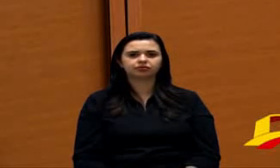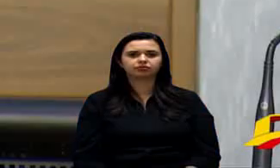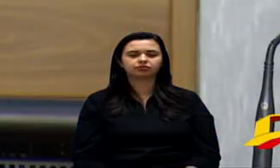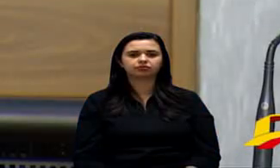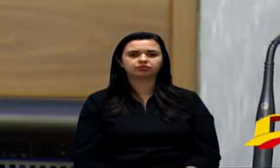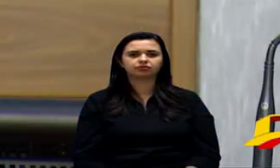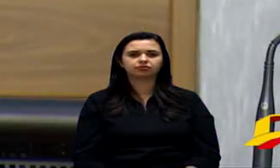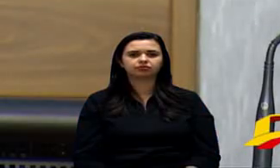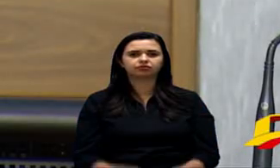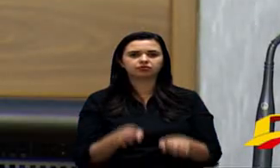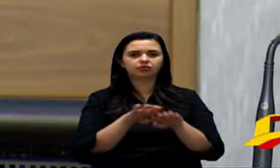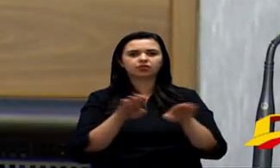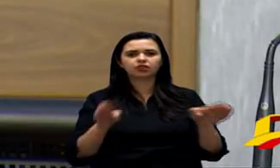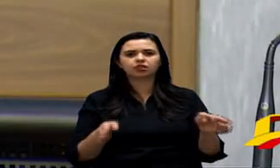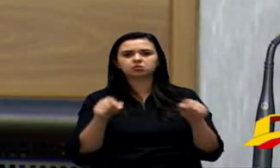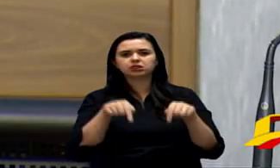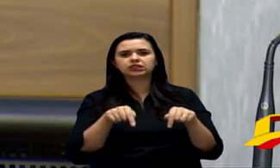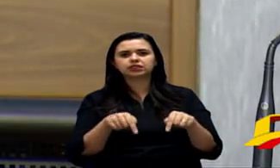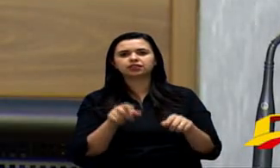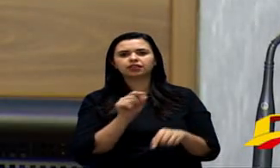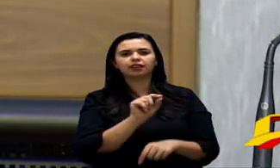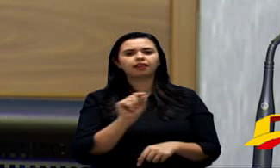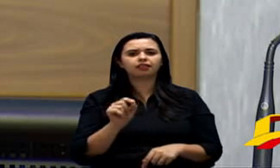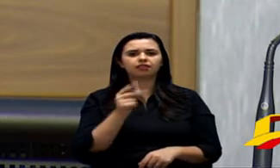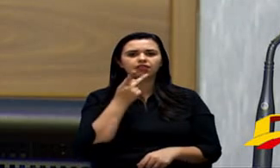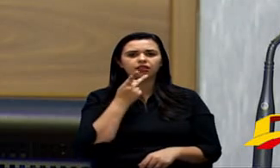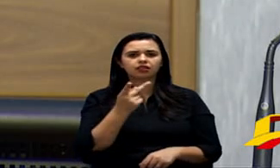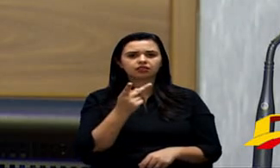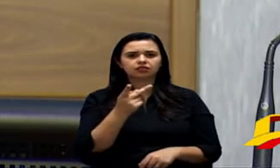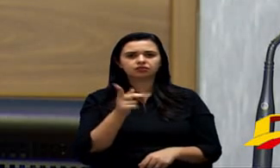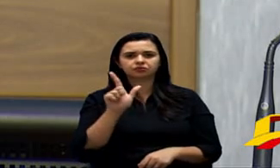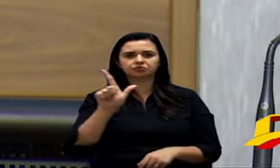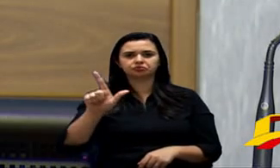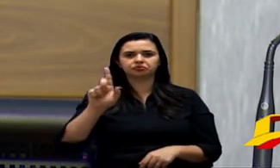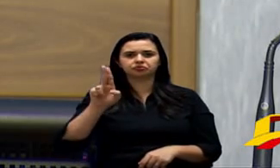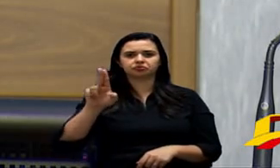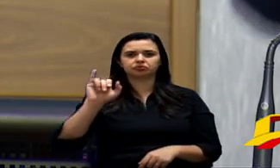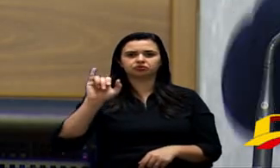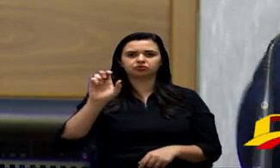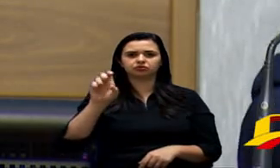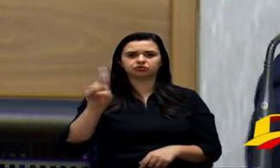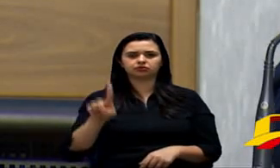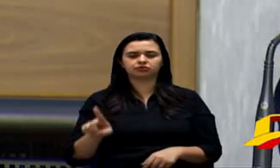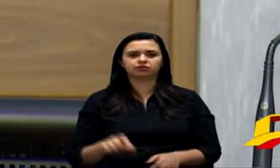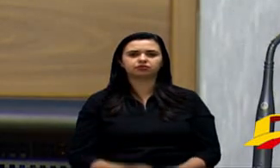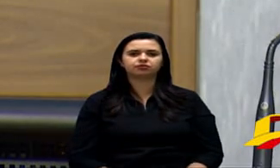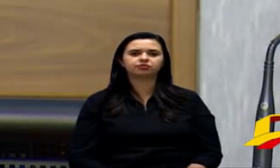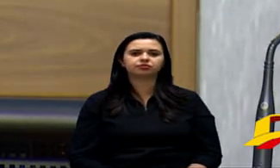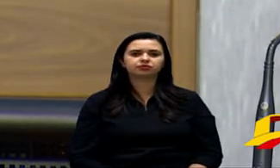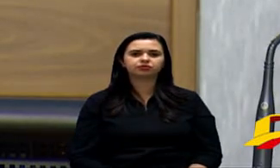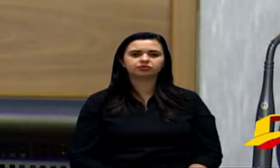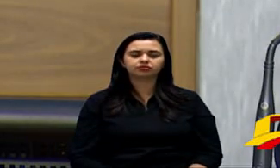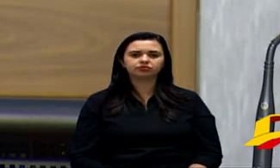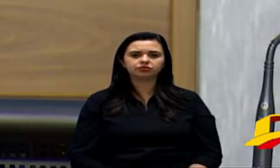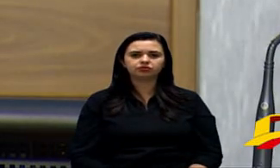Da mesa aqui, quem que vai falar? Luiz Fernando? O Luiz Fernando, então, vai falar.